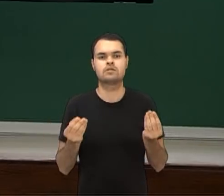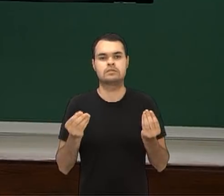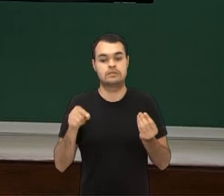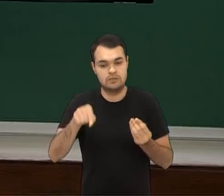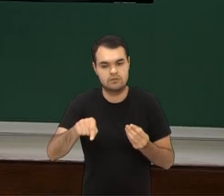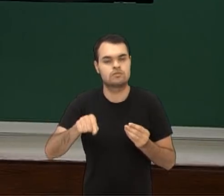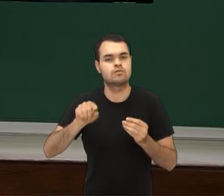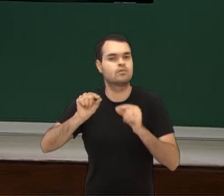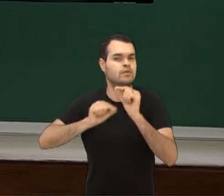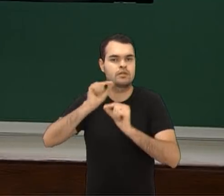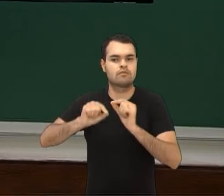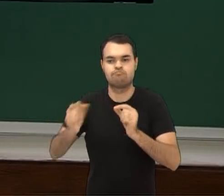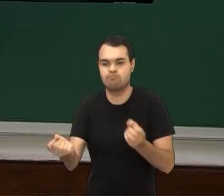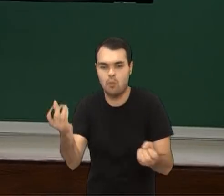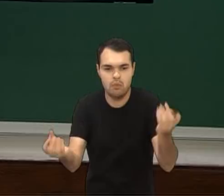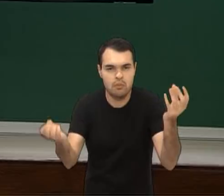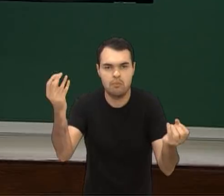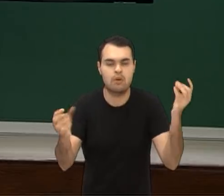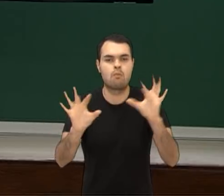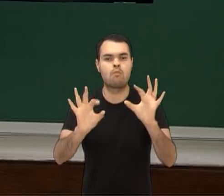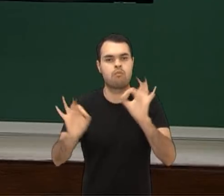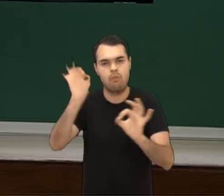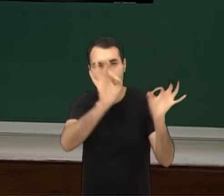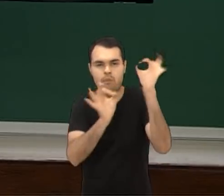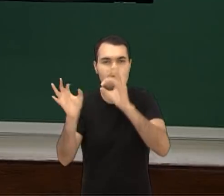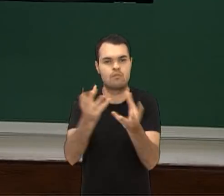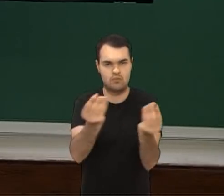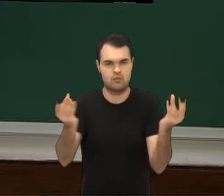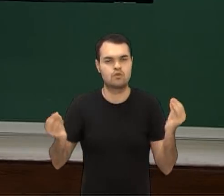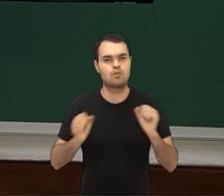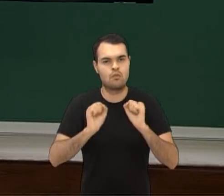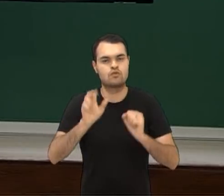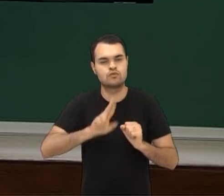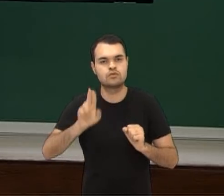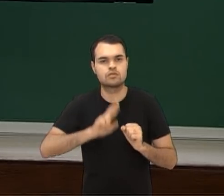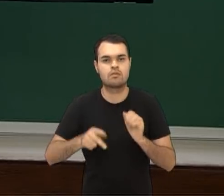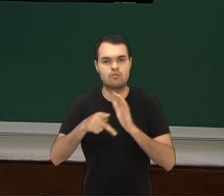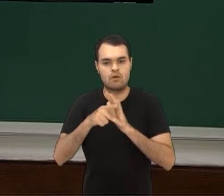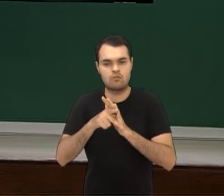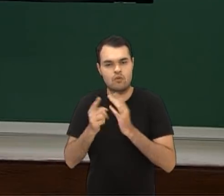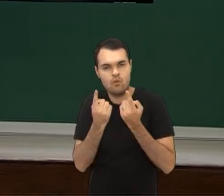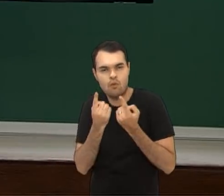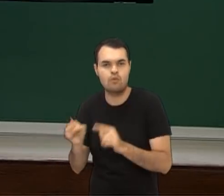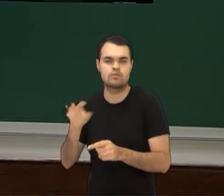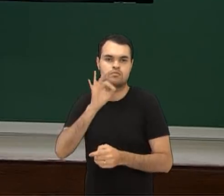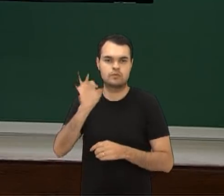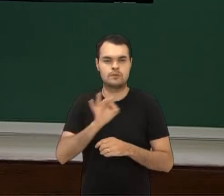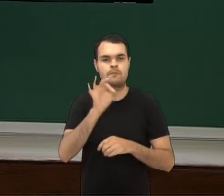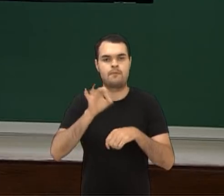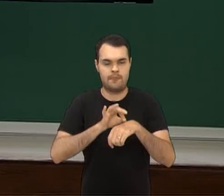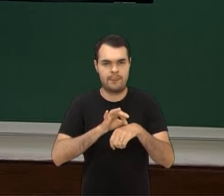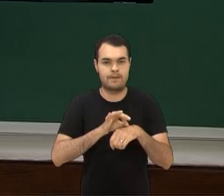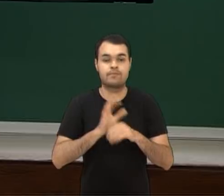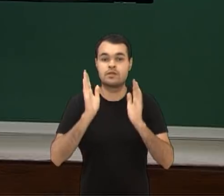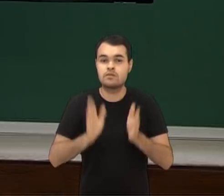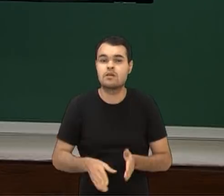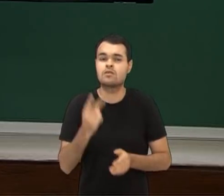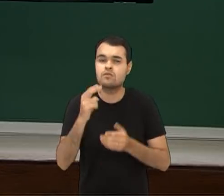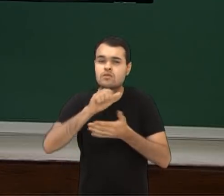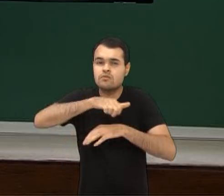propiciando o aparecimento de muitos mosquitos. A amebíase e a giardíase foram duas doenças transmitidas